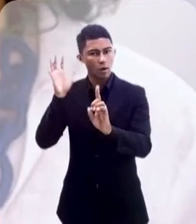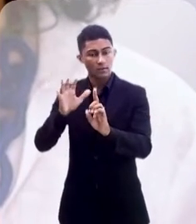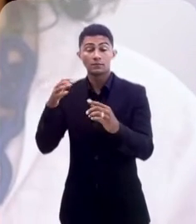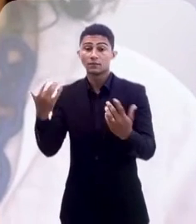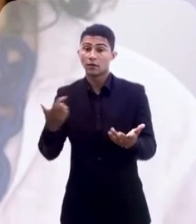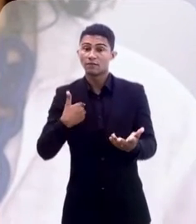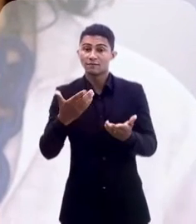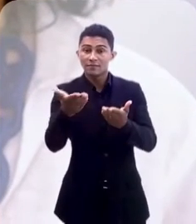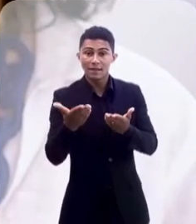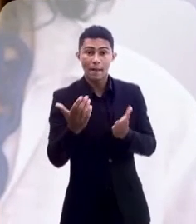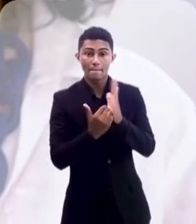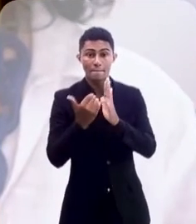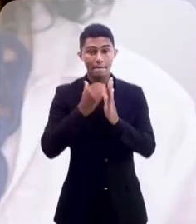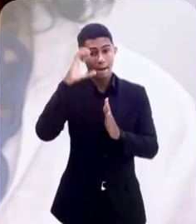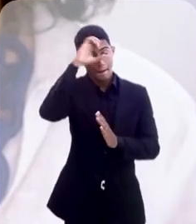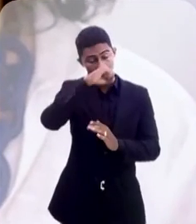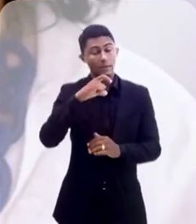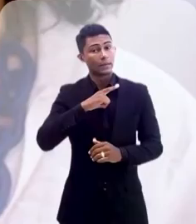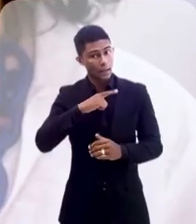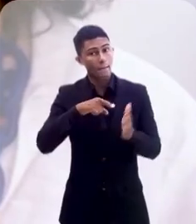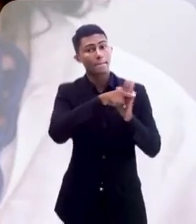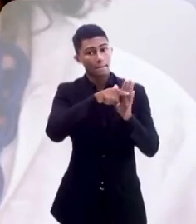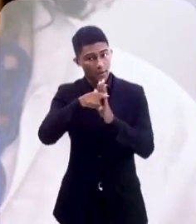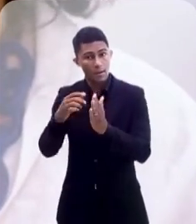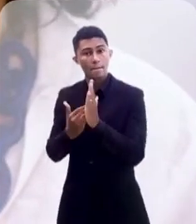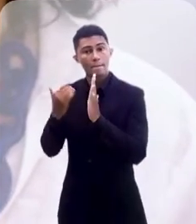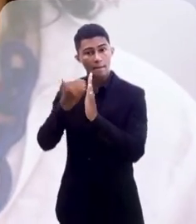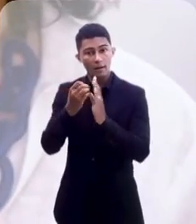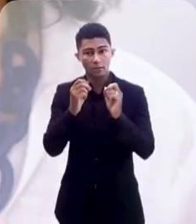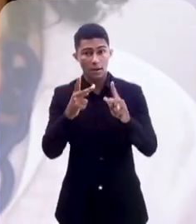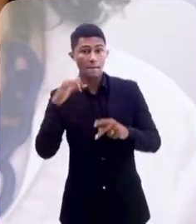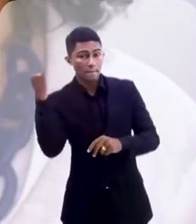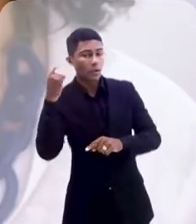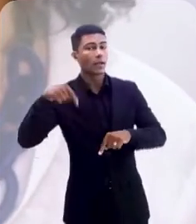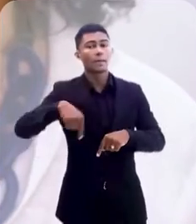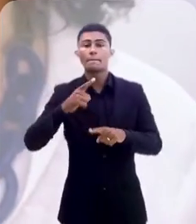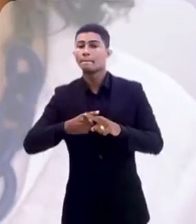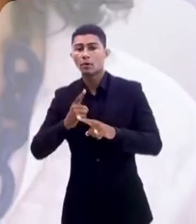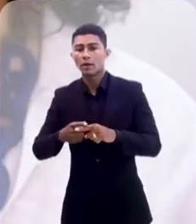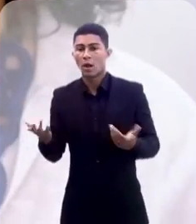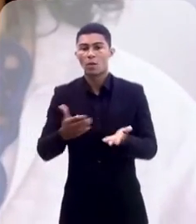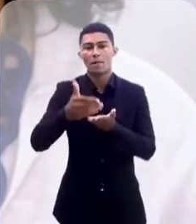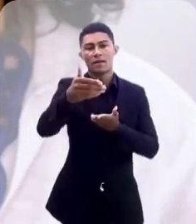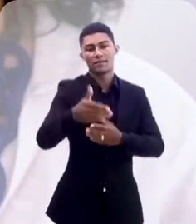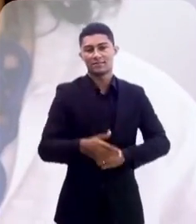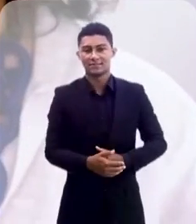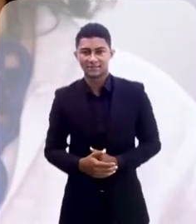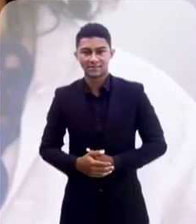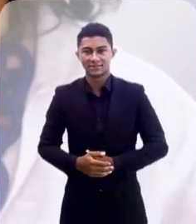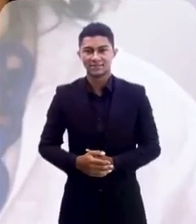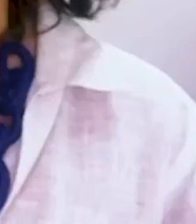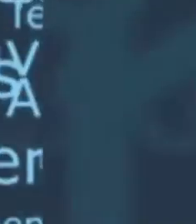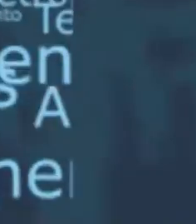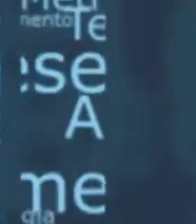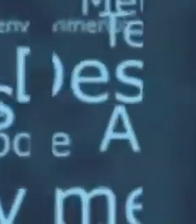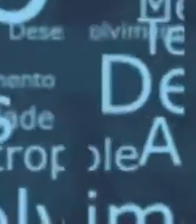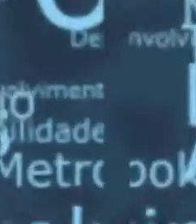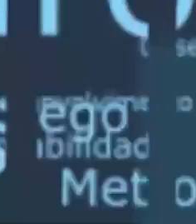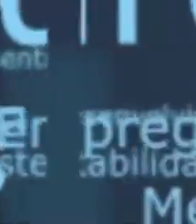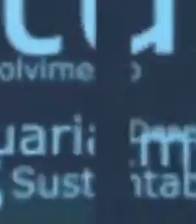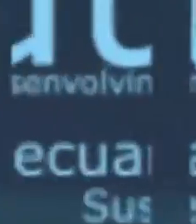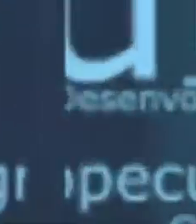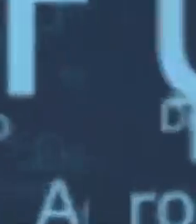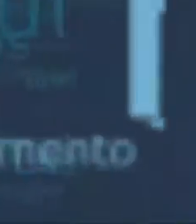Eu te convido a conhecer esse e outros estudos que estão sendo feitos e a importância deles no Rio em Foco, que começa agora.